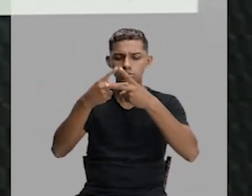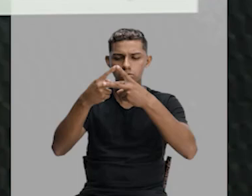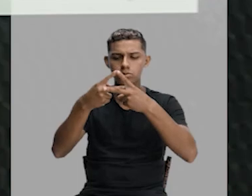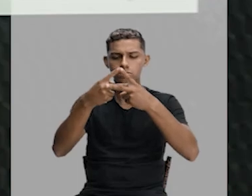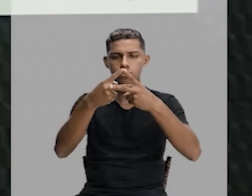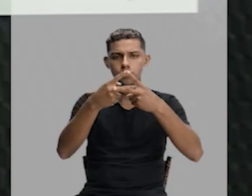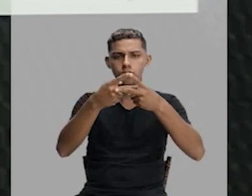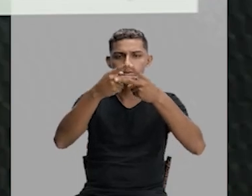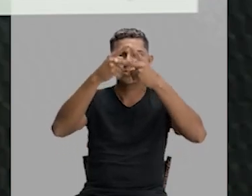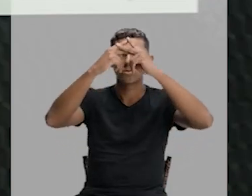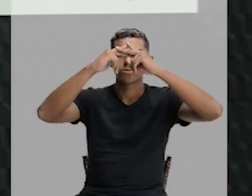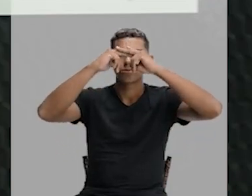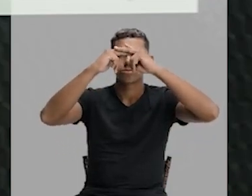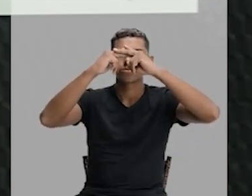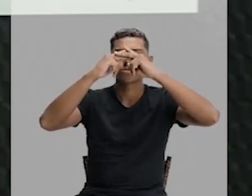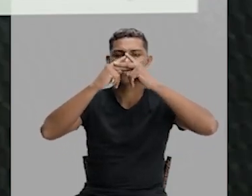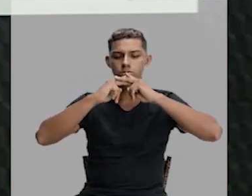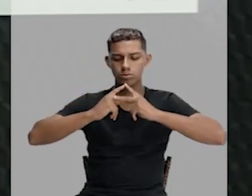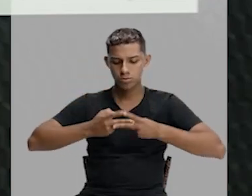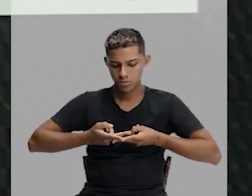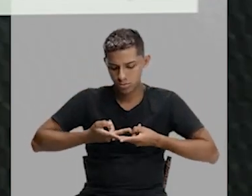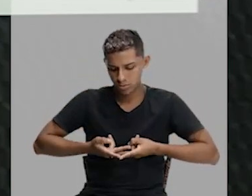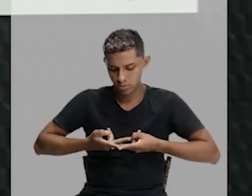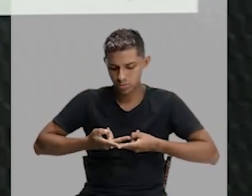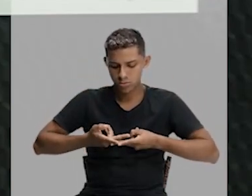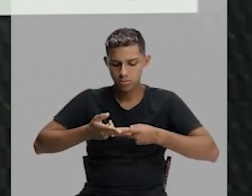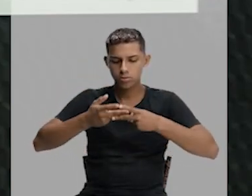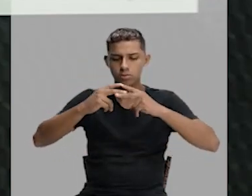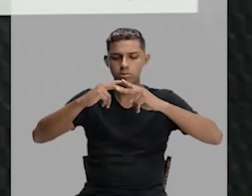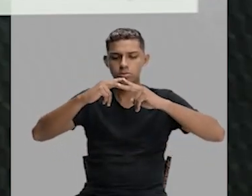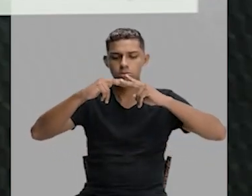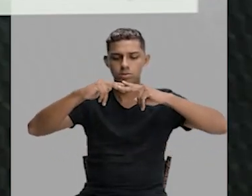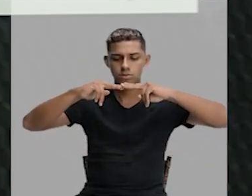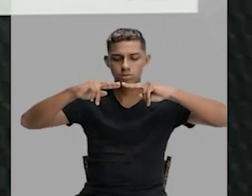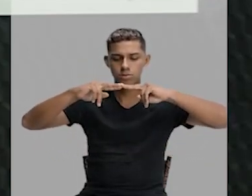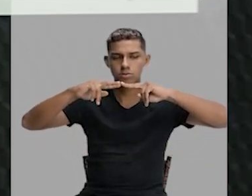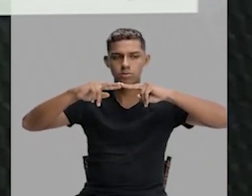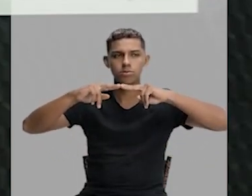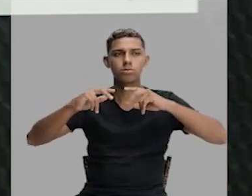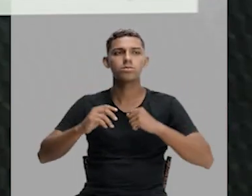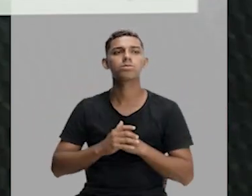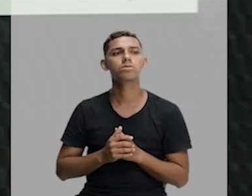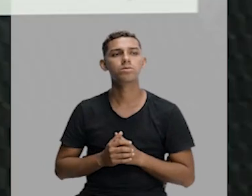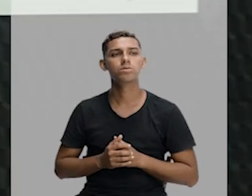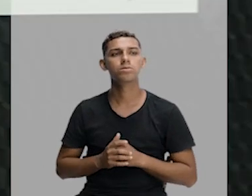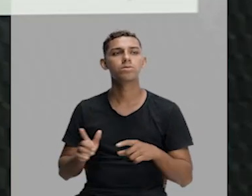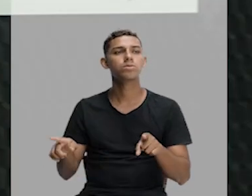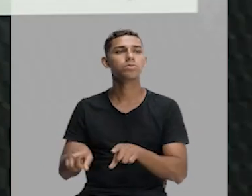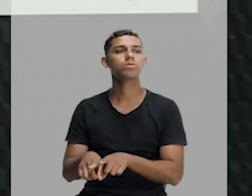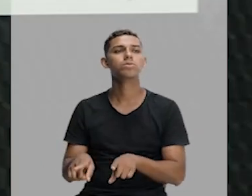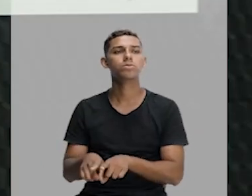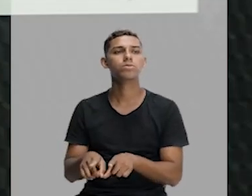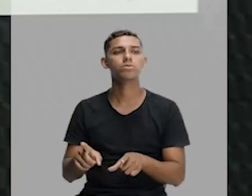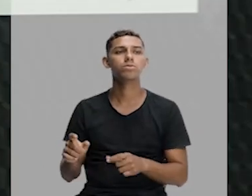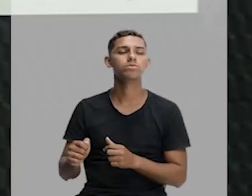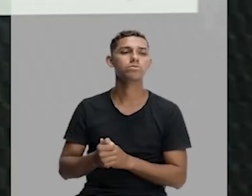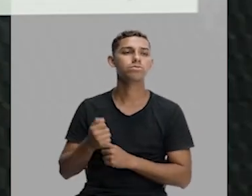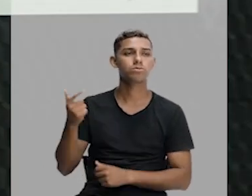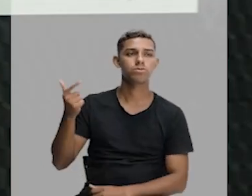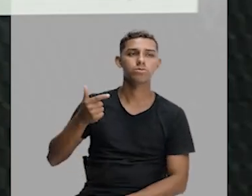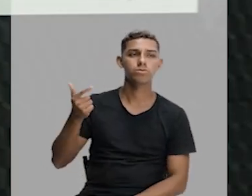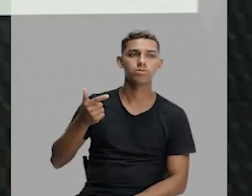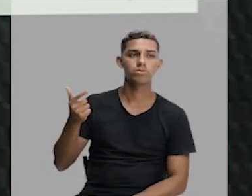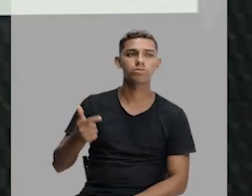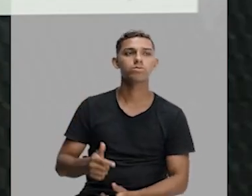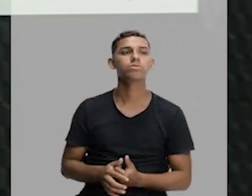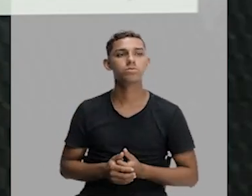base. Tá? Então, posso passar uma outra bem aqui, ó. Passei um outro plano, tá?